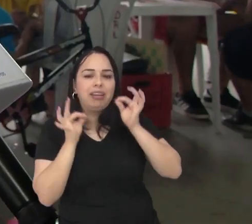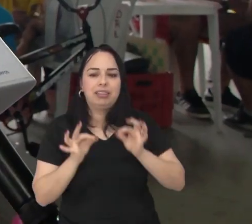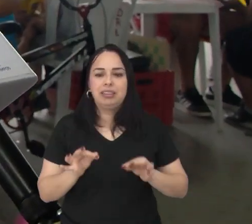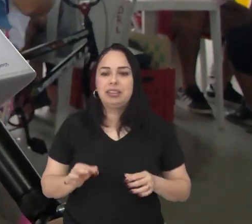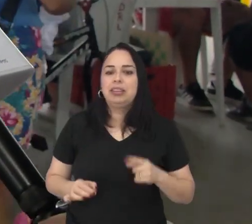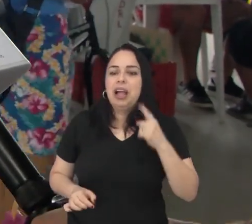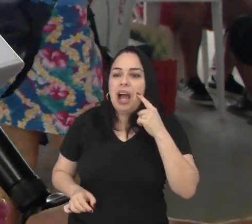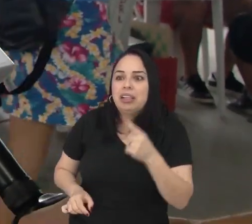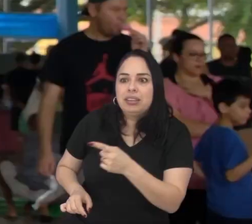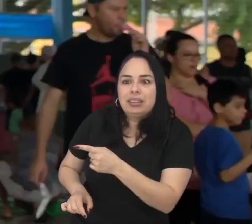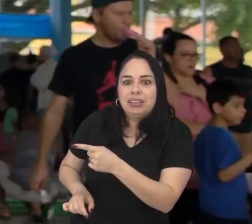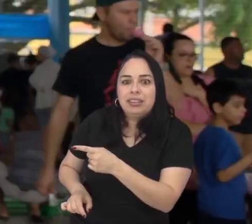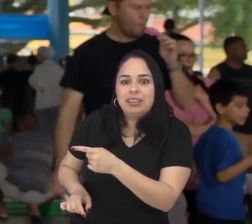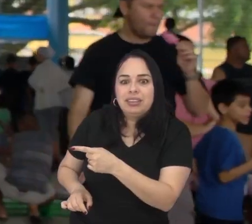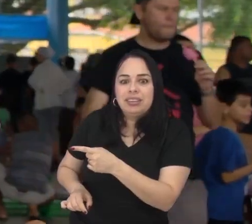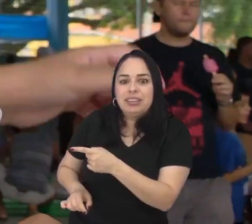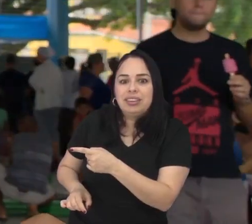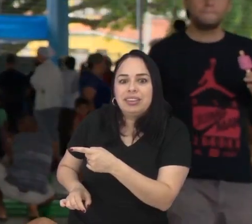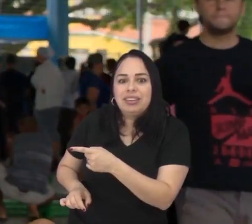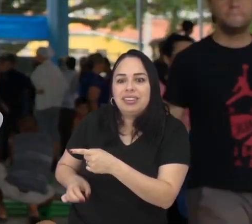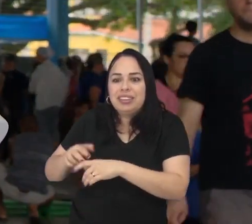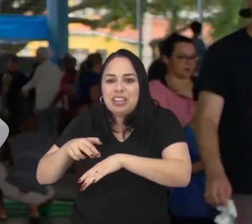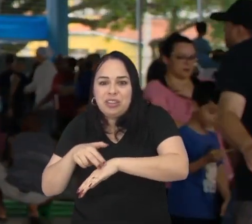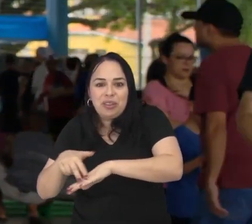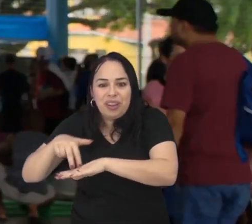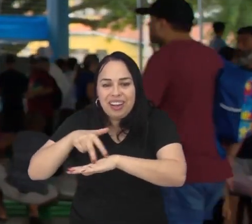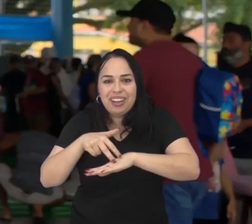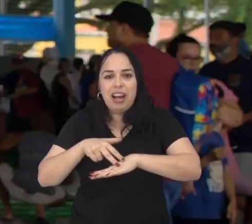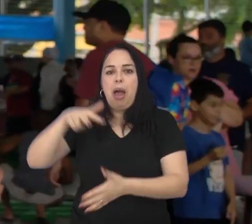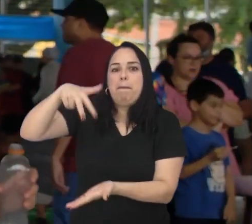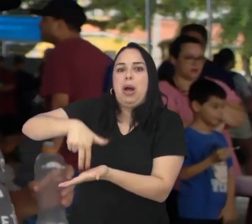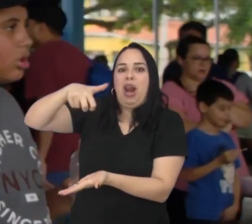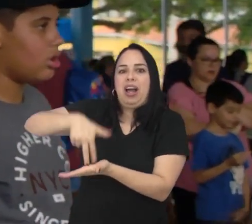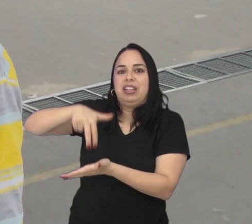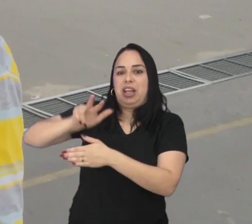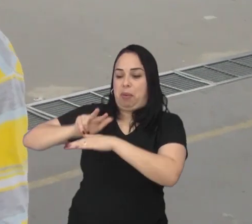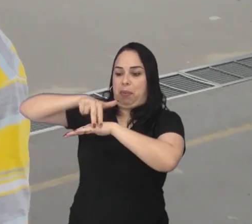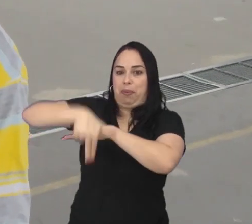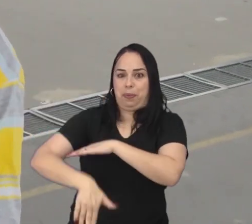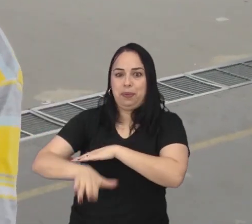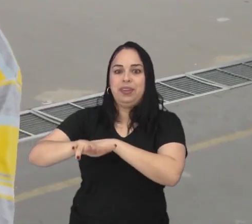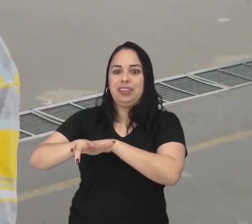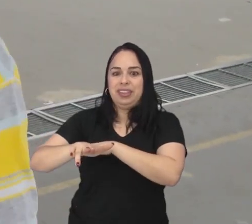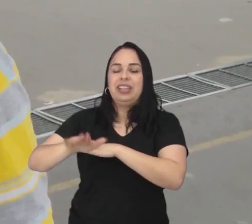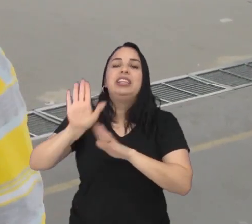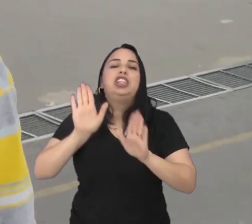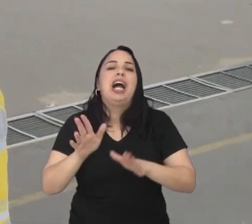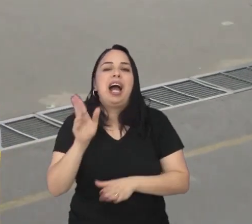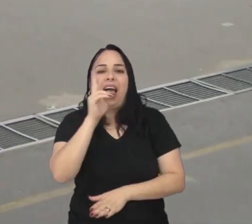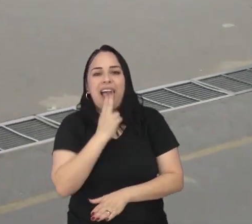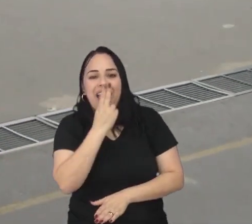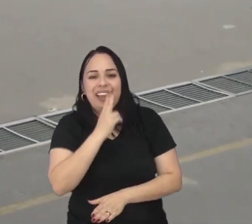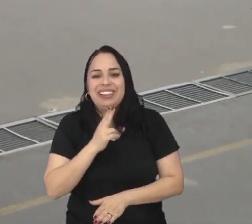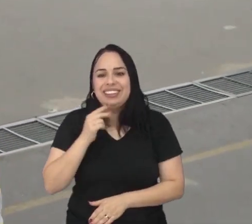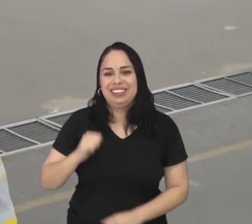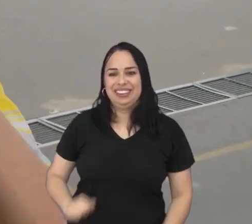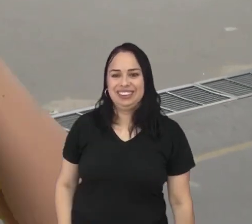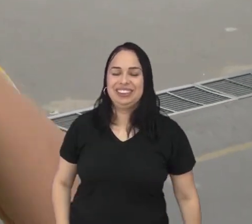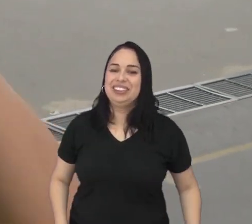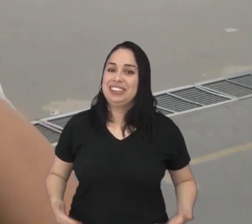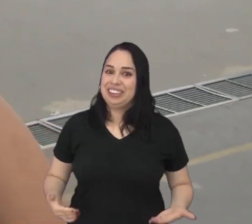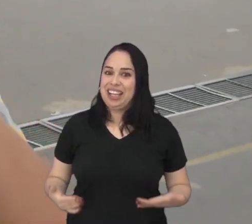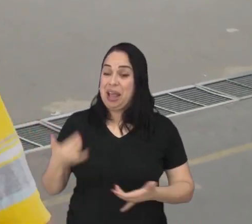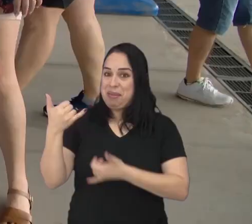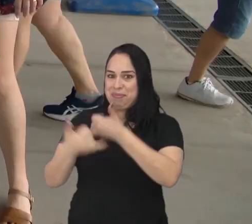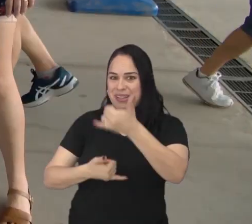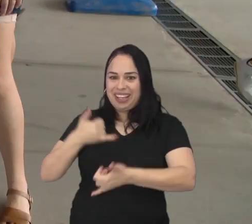negócio de pintar a cara. A coisa que é deslizar, sabe? É pula-pula e escorregador. E já peguei um picolé de